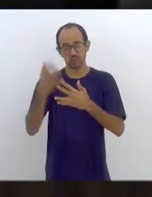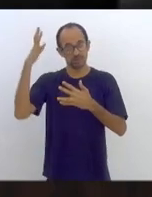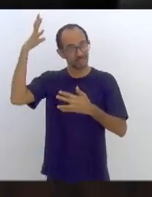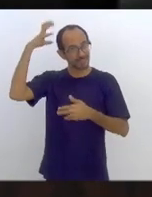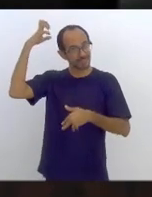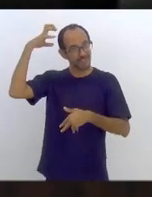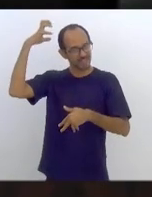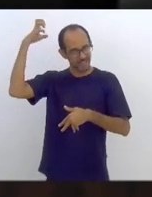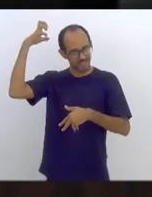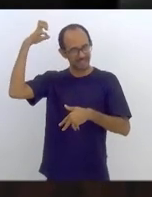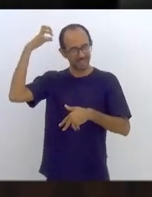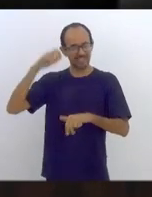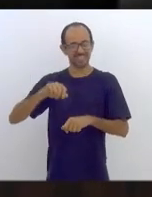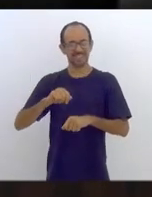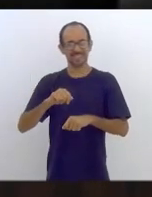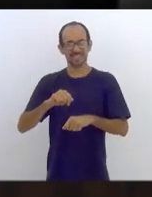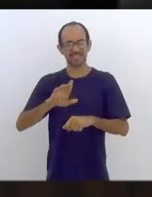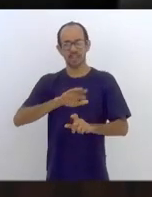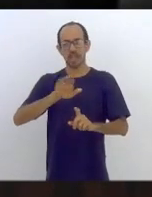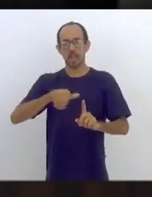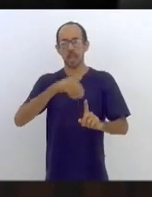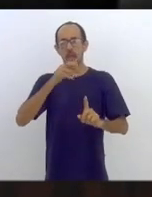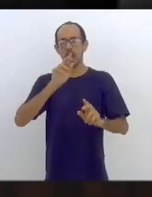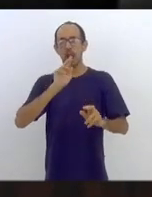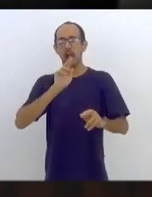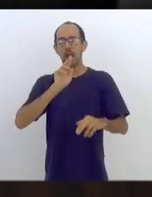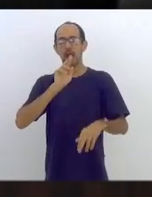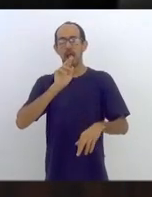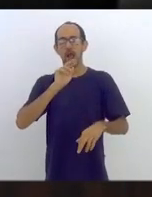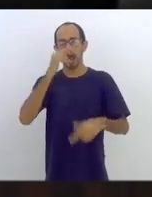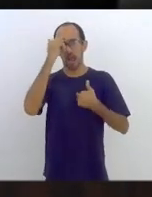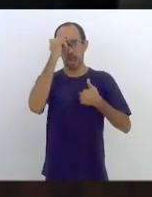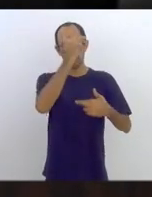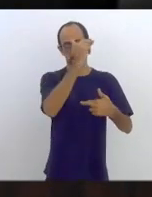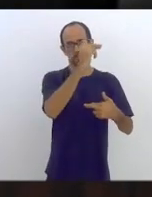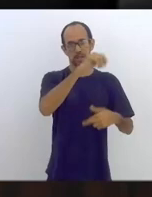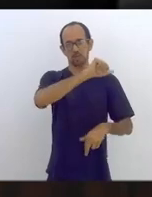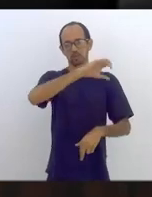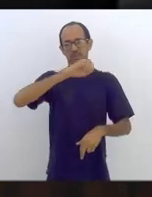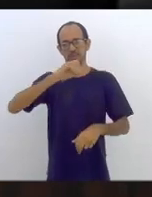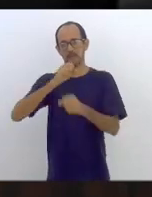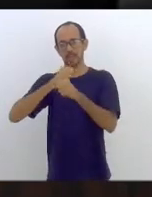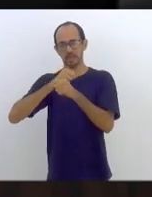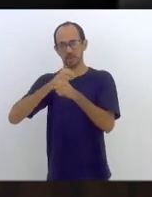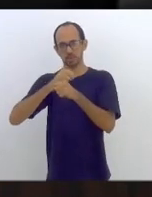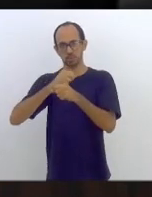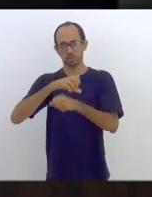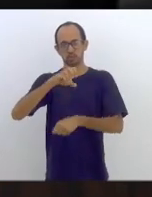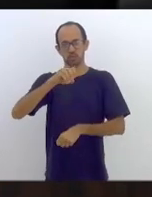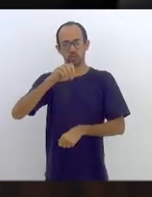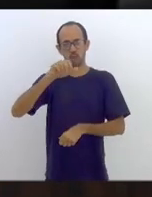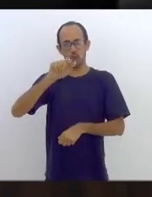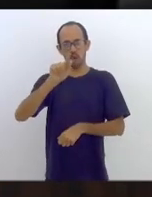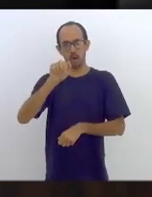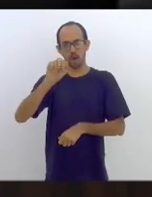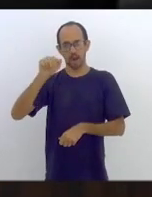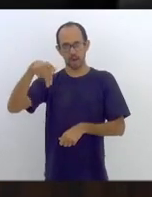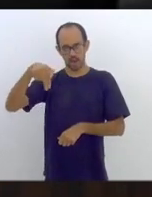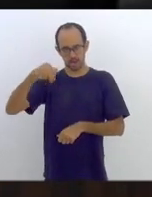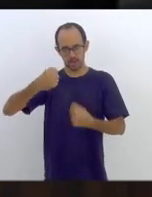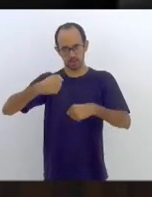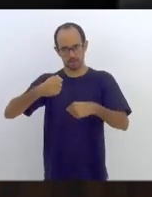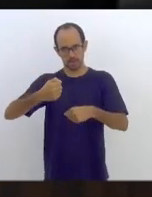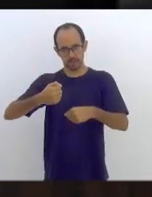Franco, em respeito aos 100 anos do Ogan Bangbala, que precisa se ausentar mais